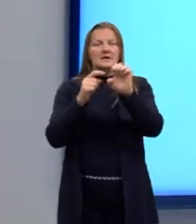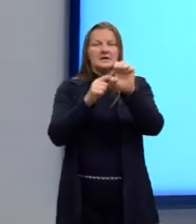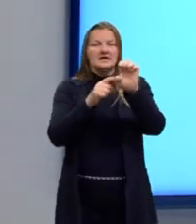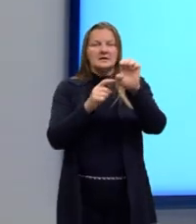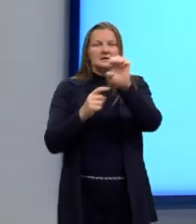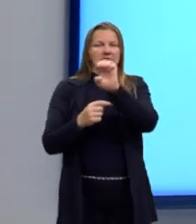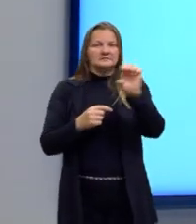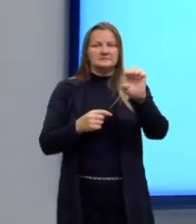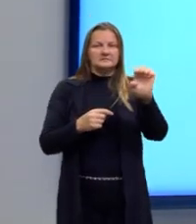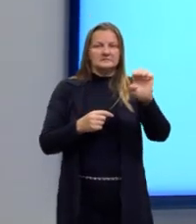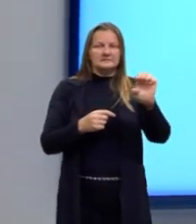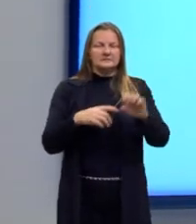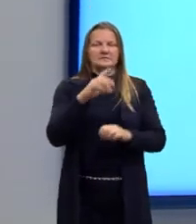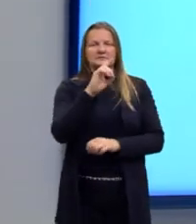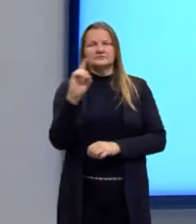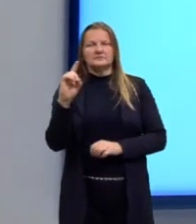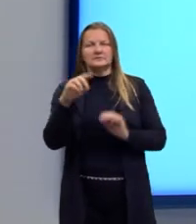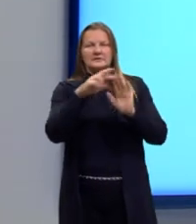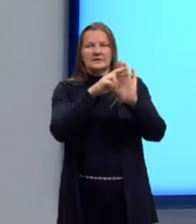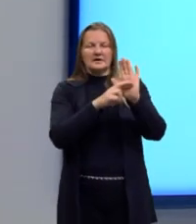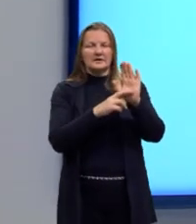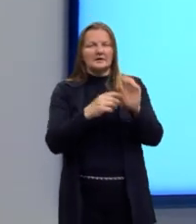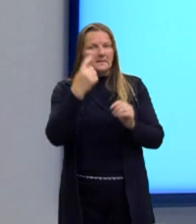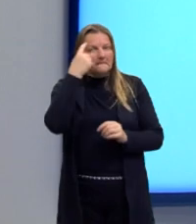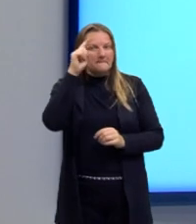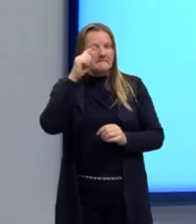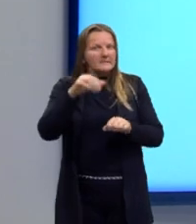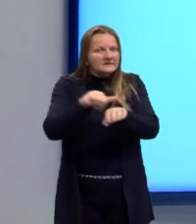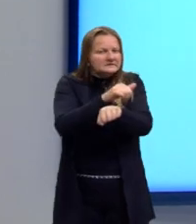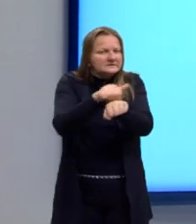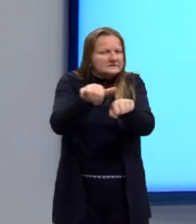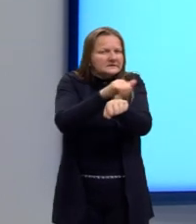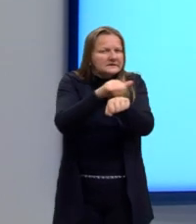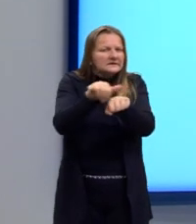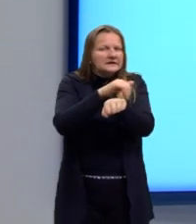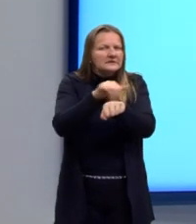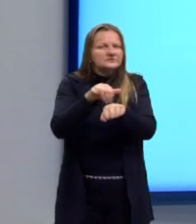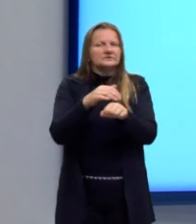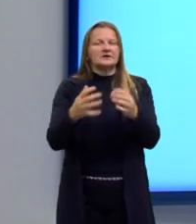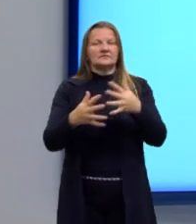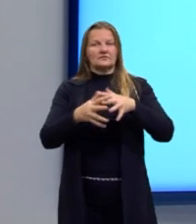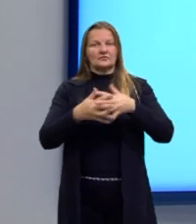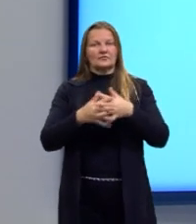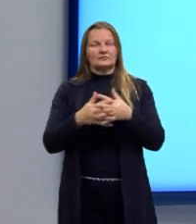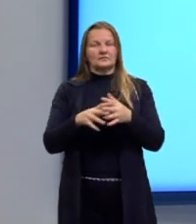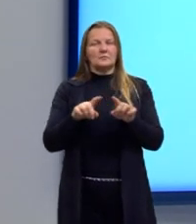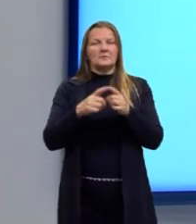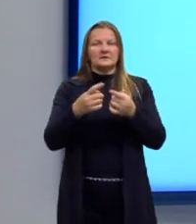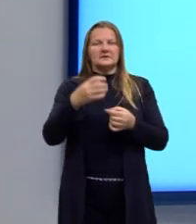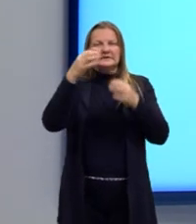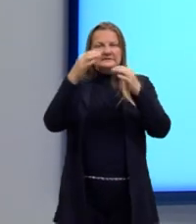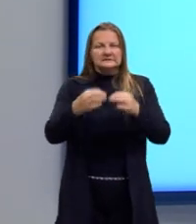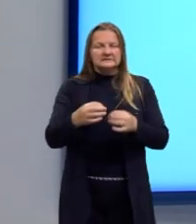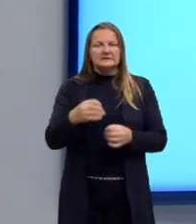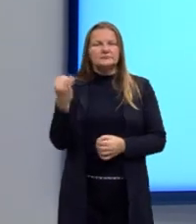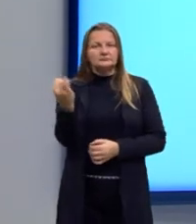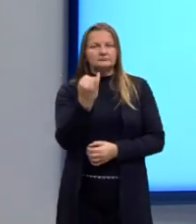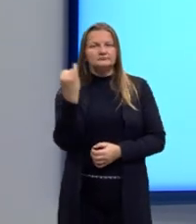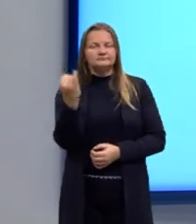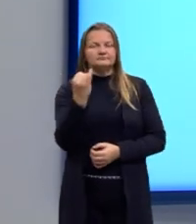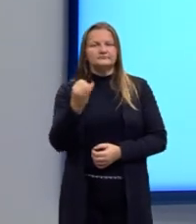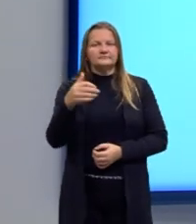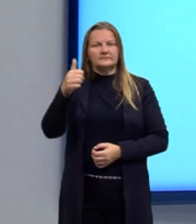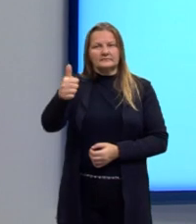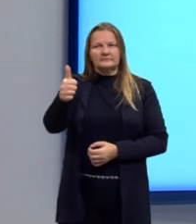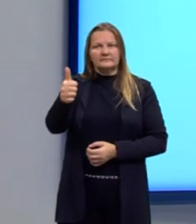esquerda, que a gente vai ver depois, a regra da mão direita, às vezes gera uma confusão, né? Mas essa aqui realmente é bem importante,